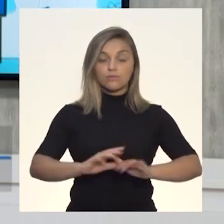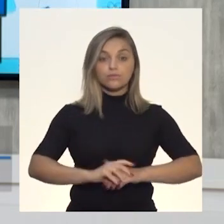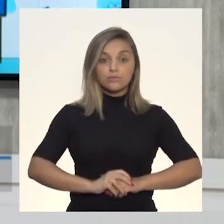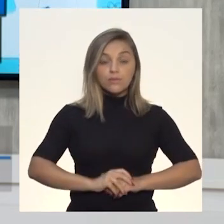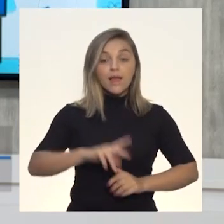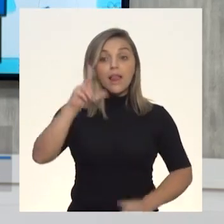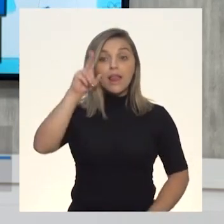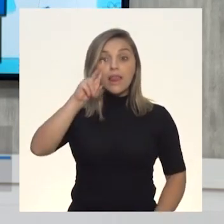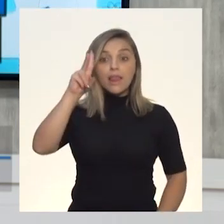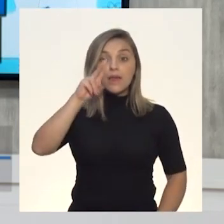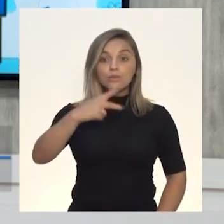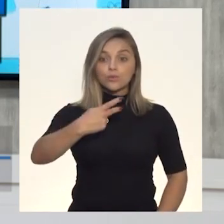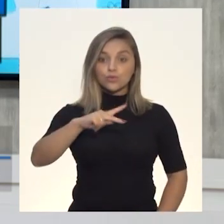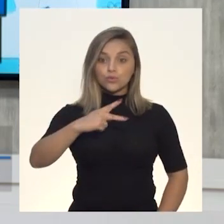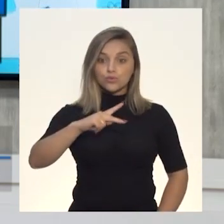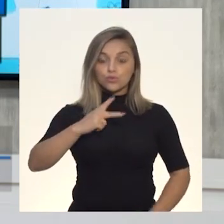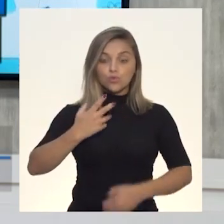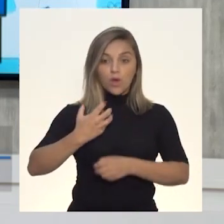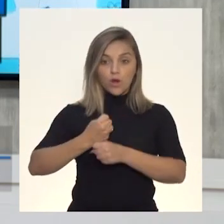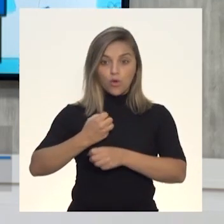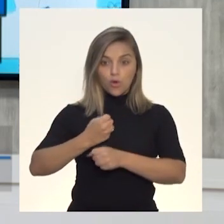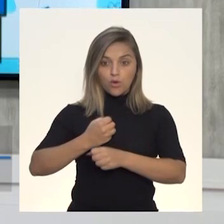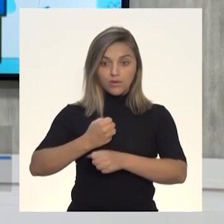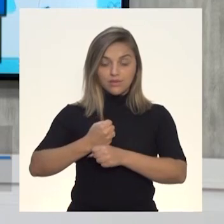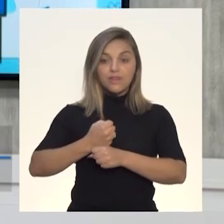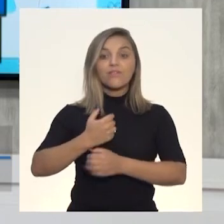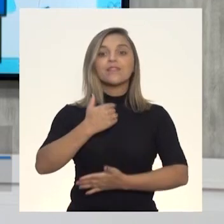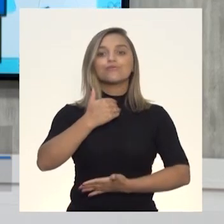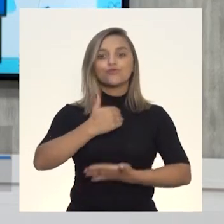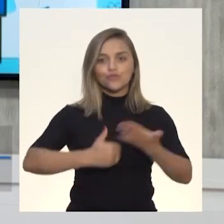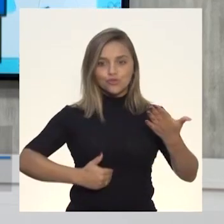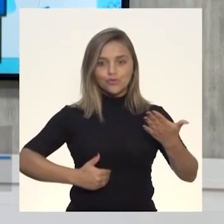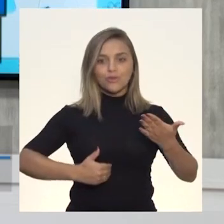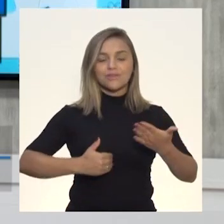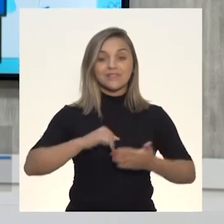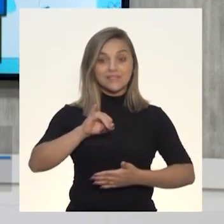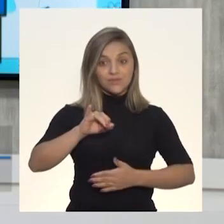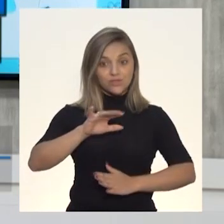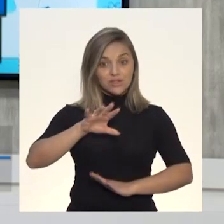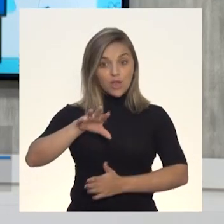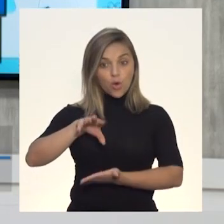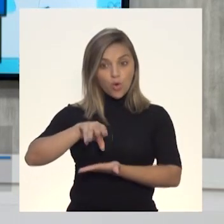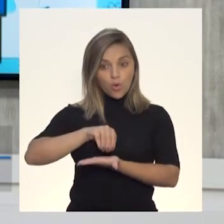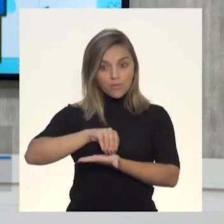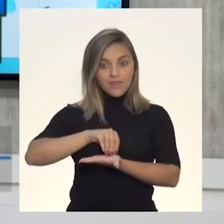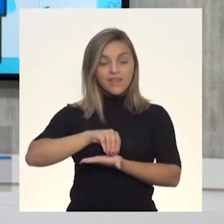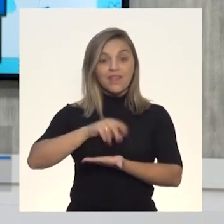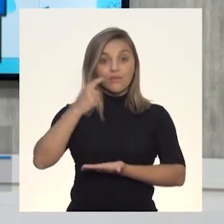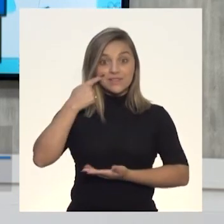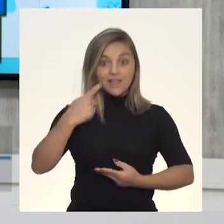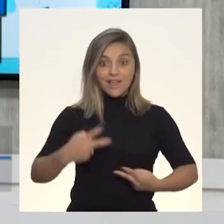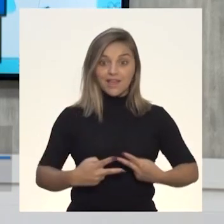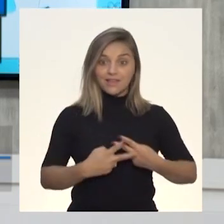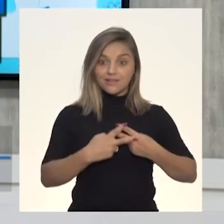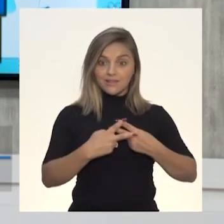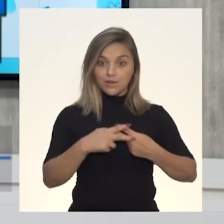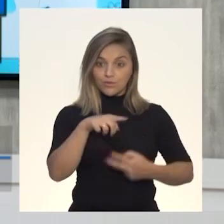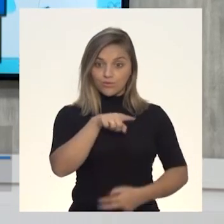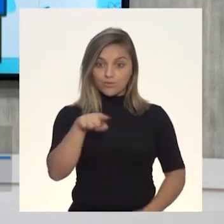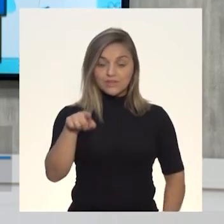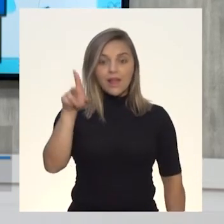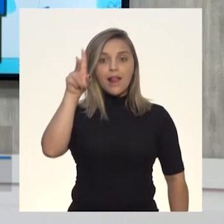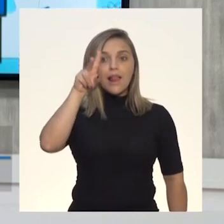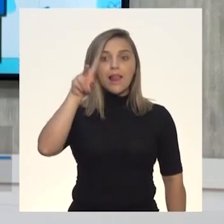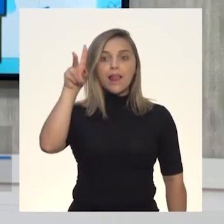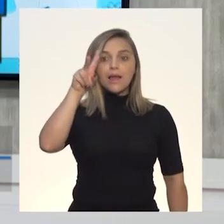tem a sua nota descontada quando você copia. Você faz uma hashtag aí para lembrar, porque a gente vai falar sobre